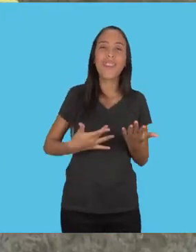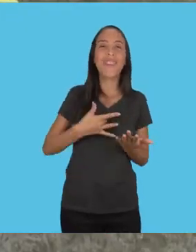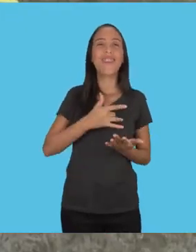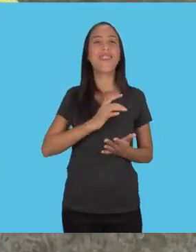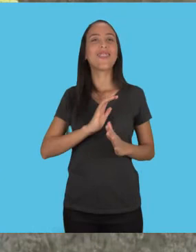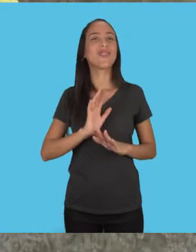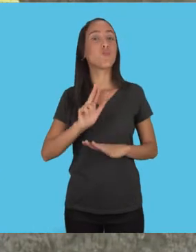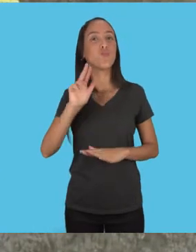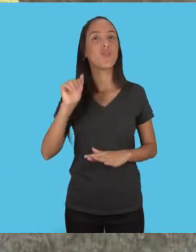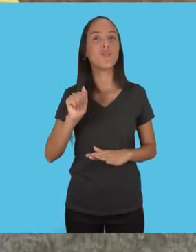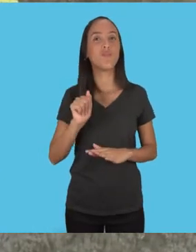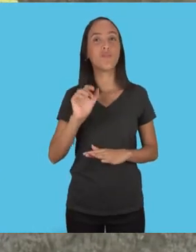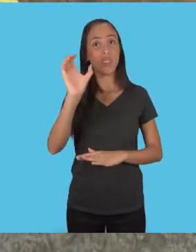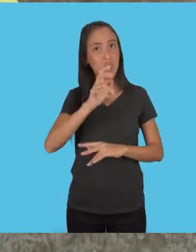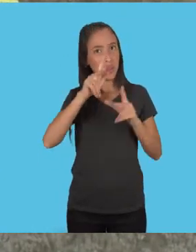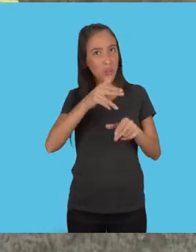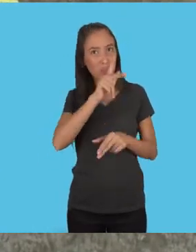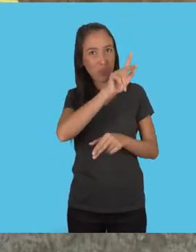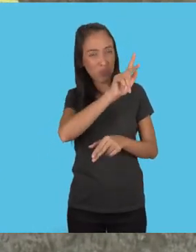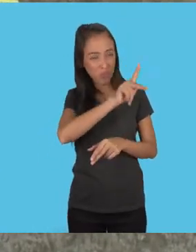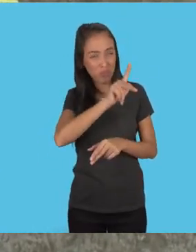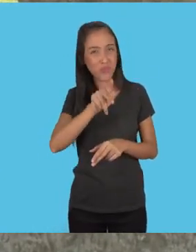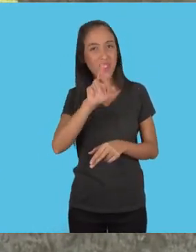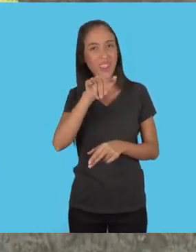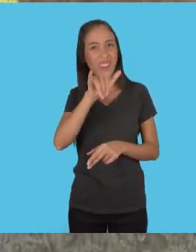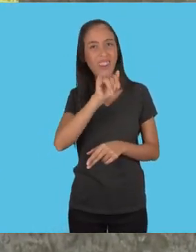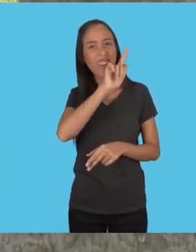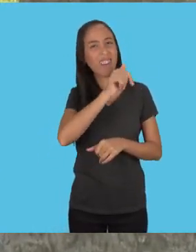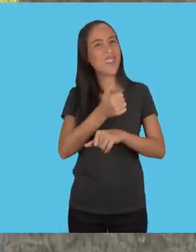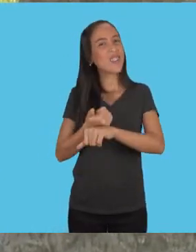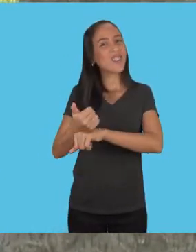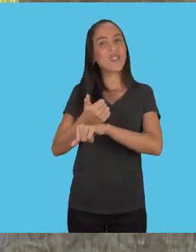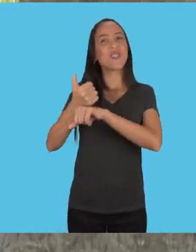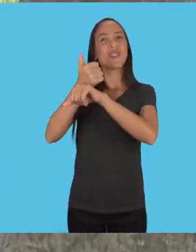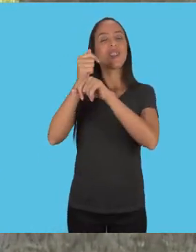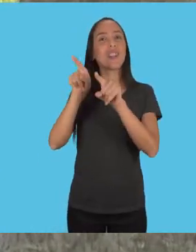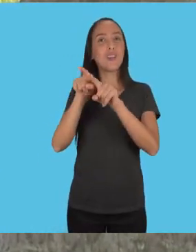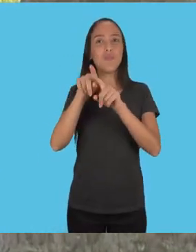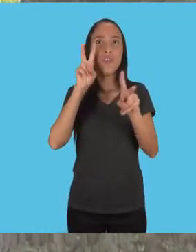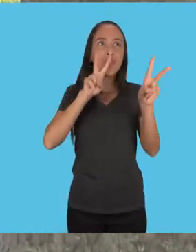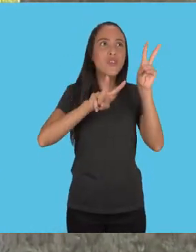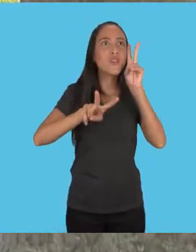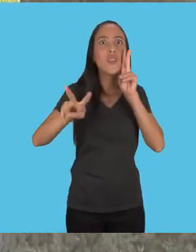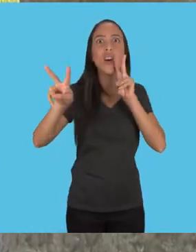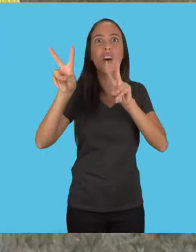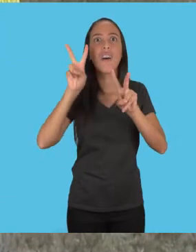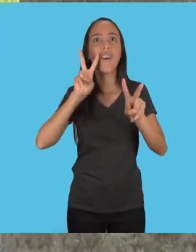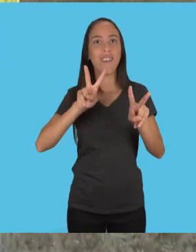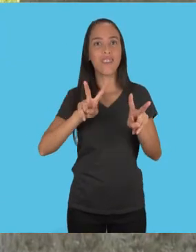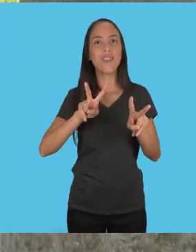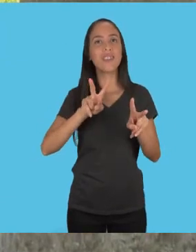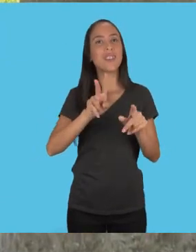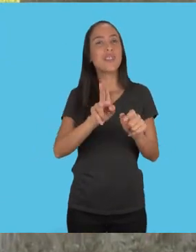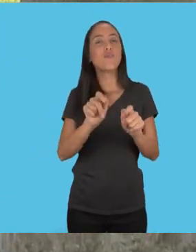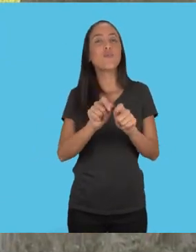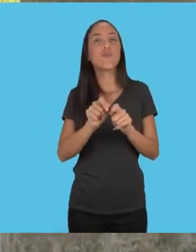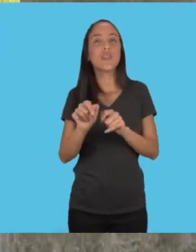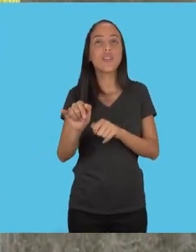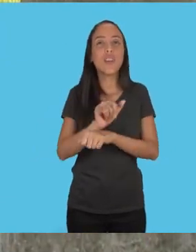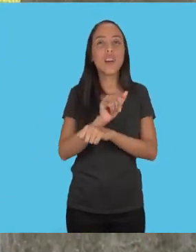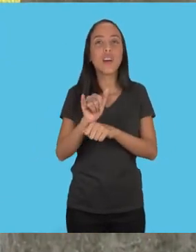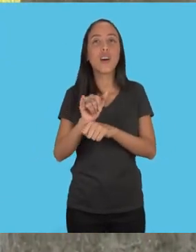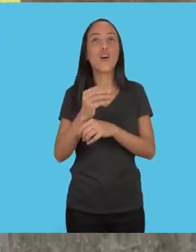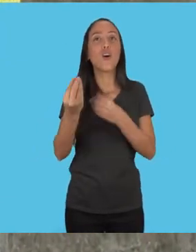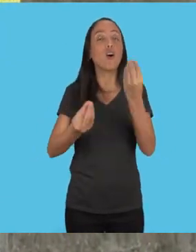Scientists like Professor A have been pioneers and visionaries, shaping what we are doing